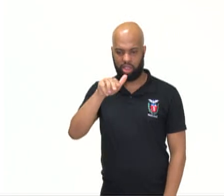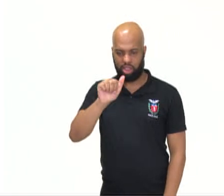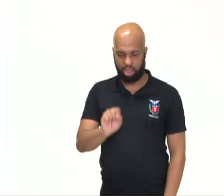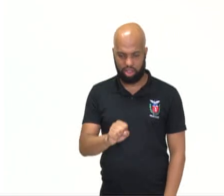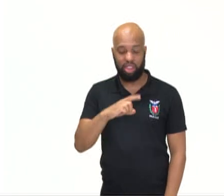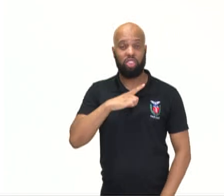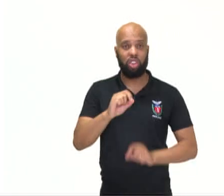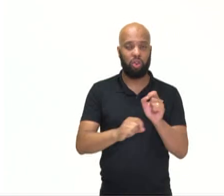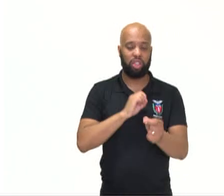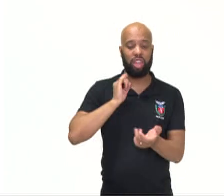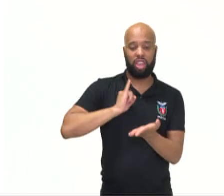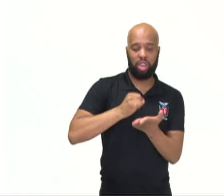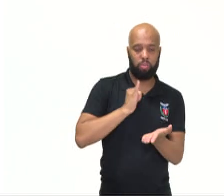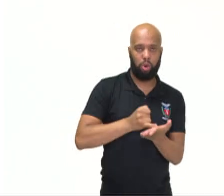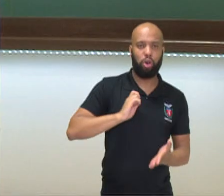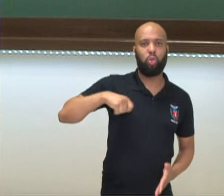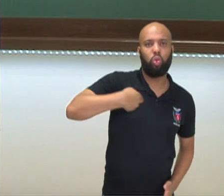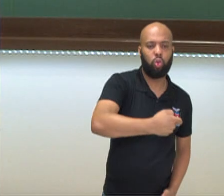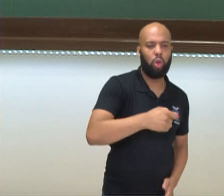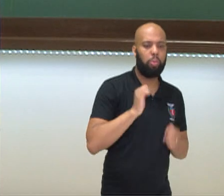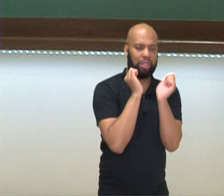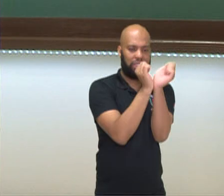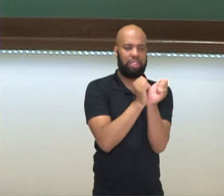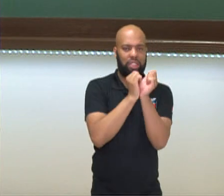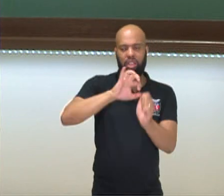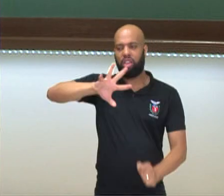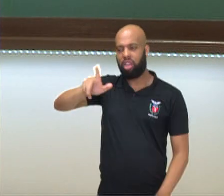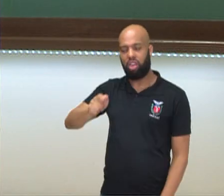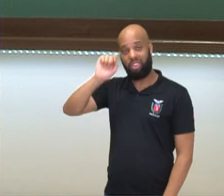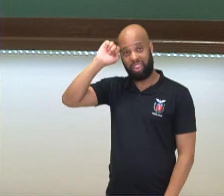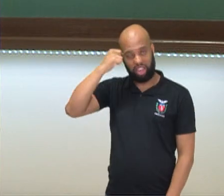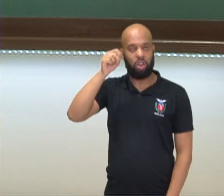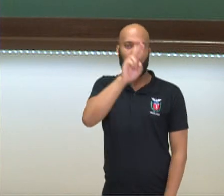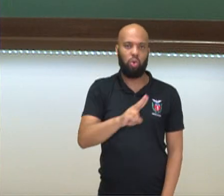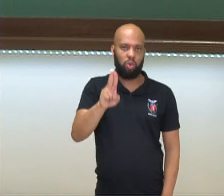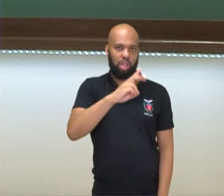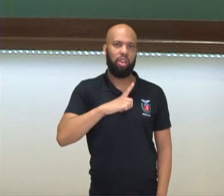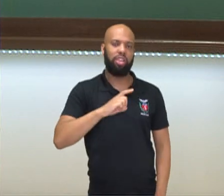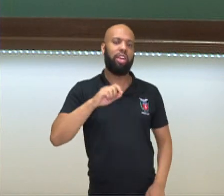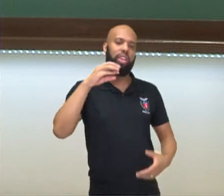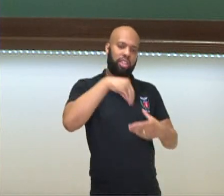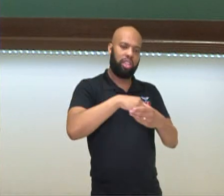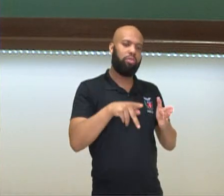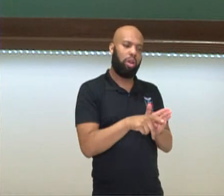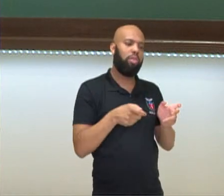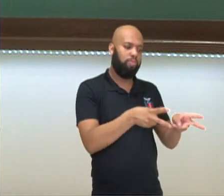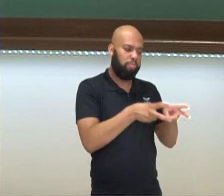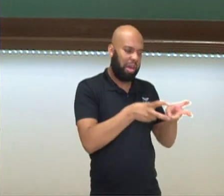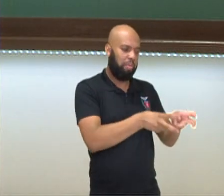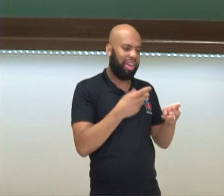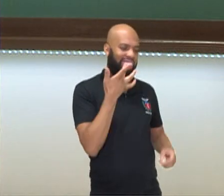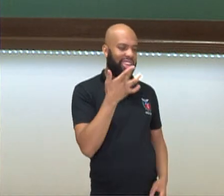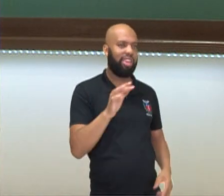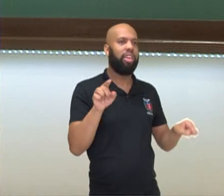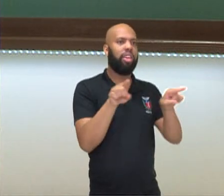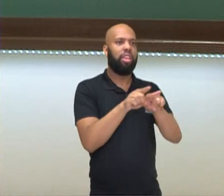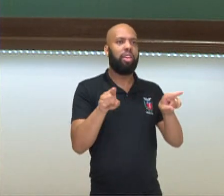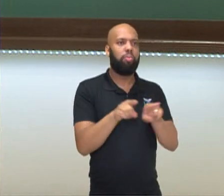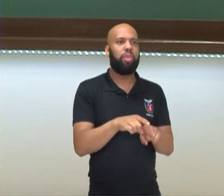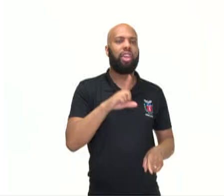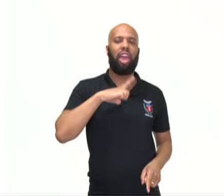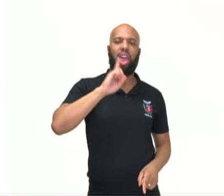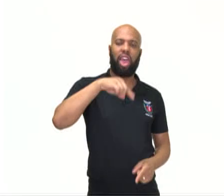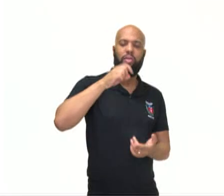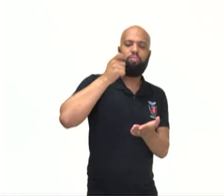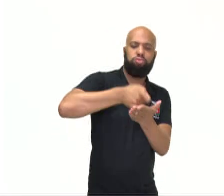escravizados africanos, que eram a mão de obra utilizada dentro dessas minas de exploração de ouro. Também eram